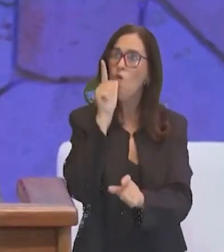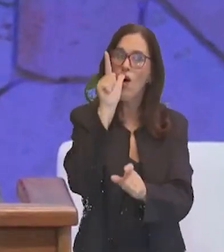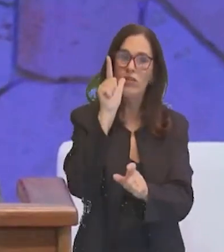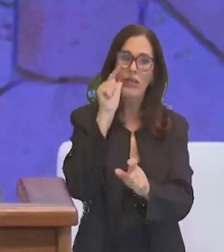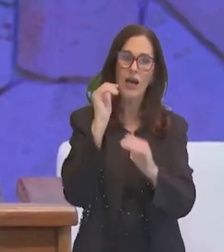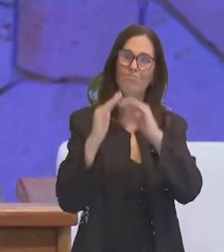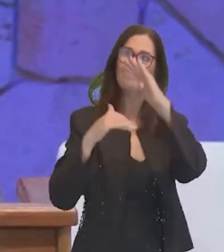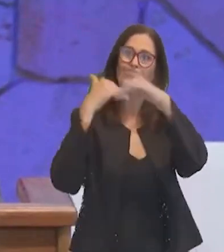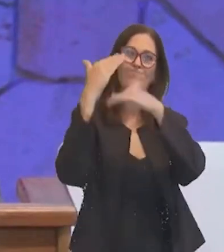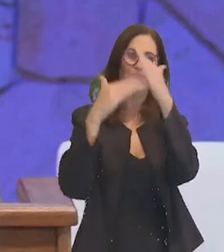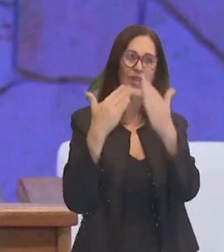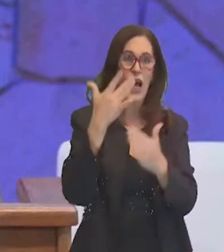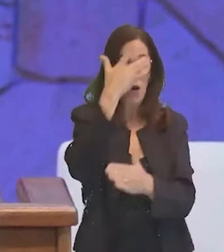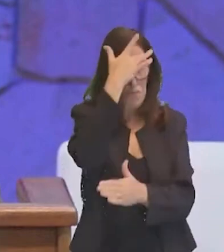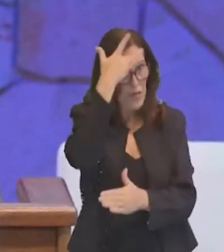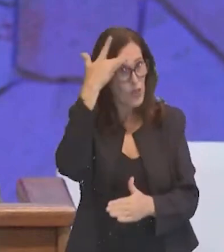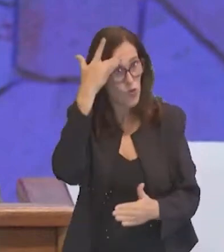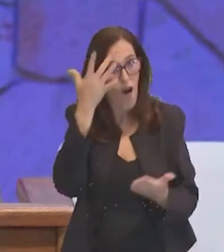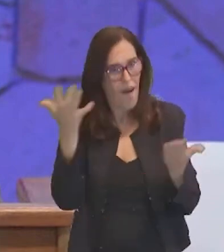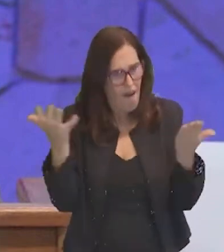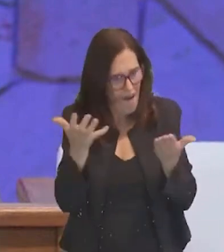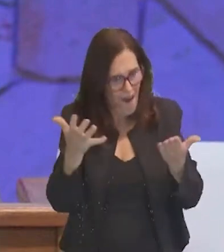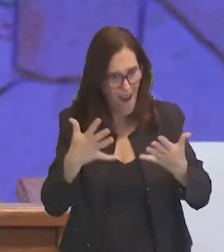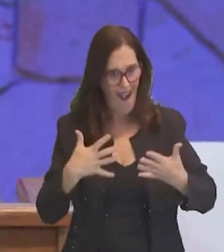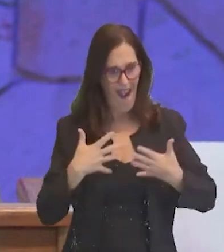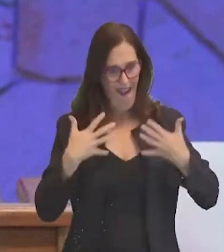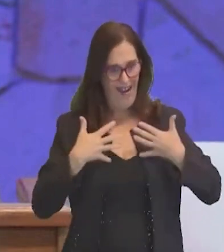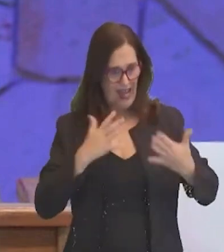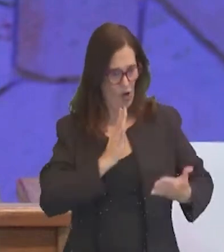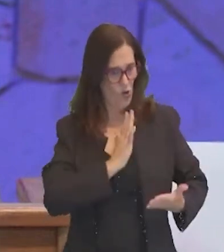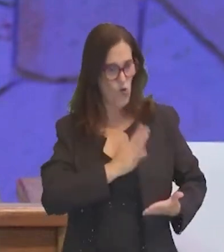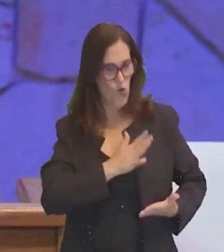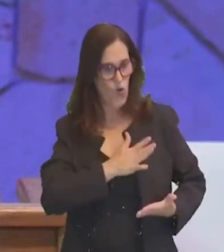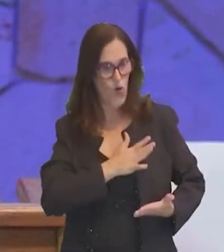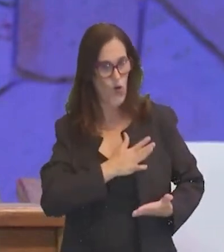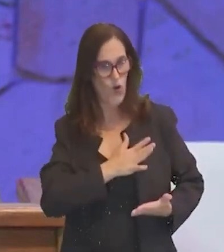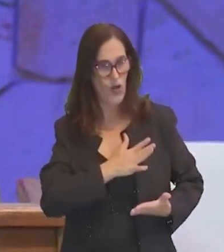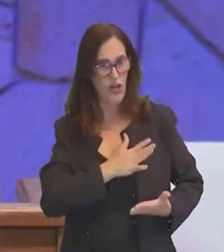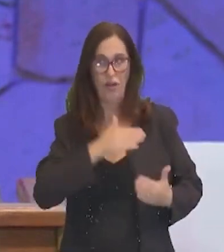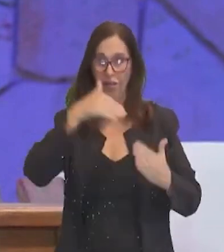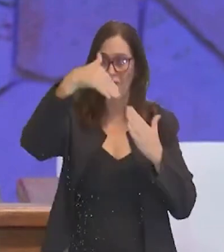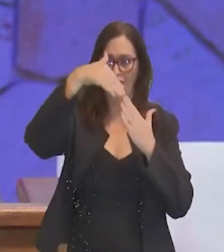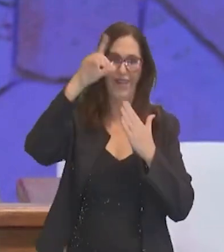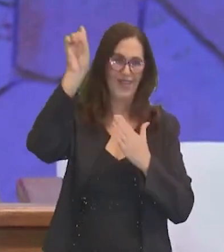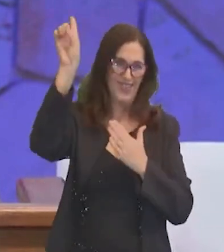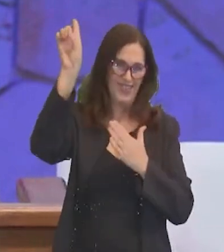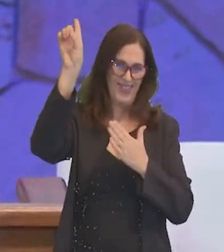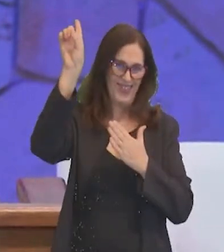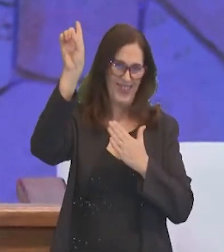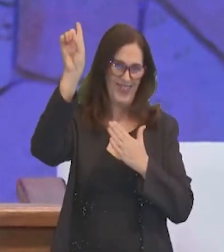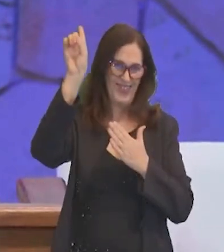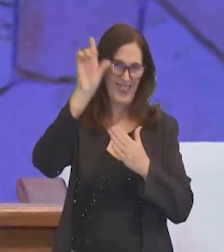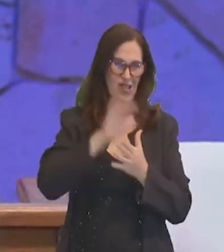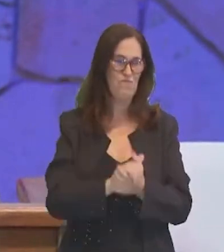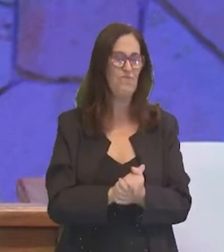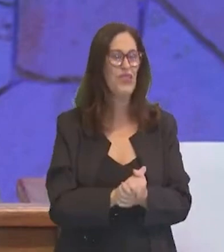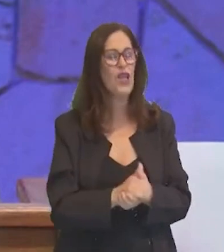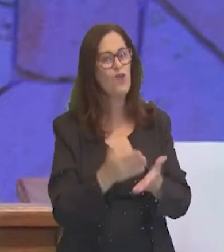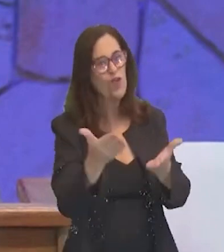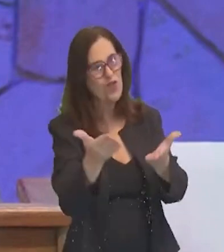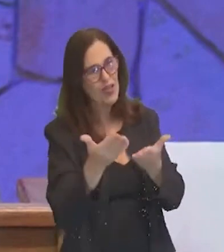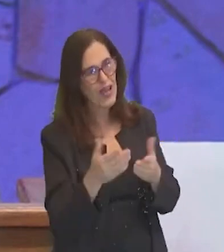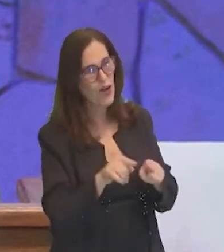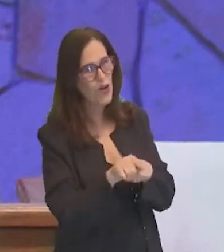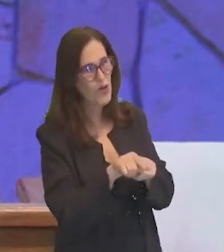sucesso, todo aquele que quer alegrar o coração do nosso Deus. E desta forma eu gostaria de convidar os